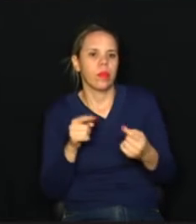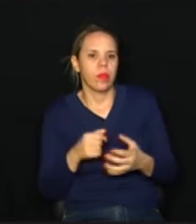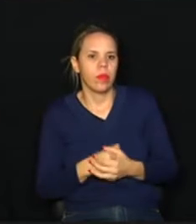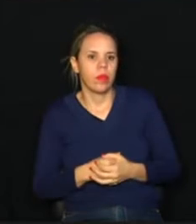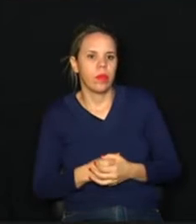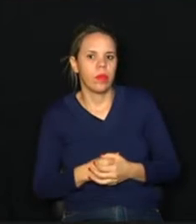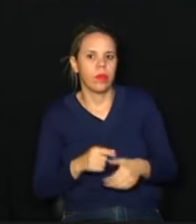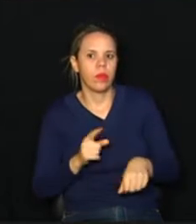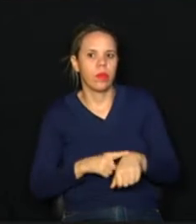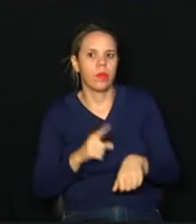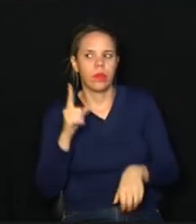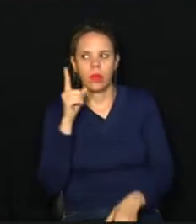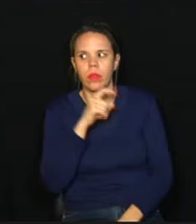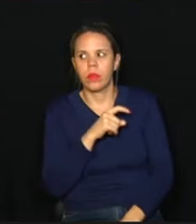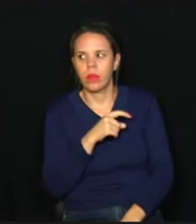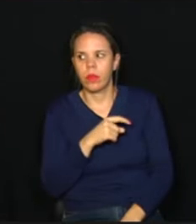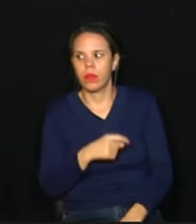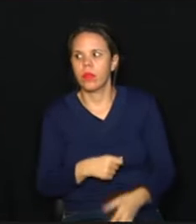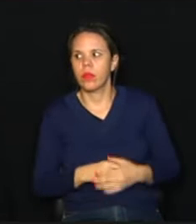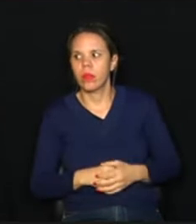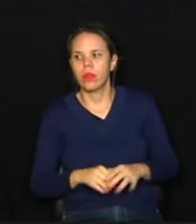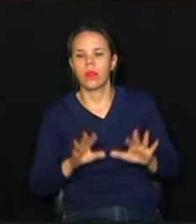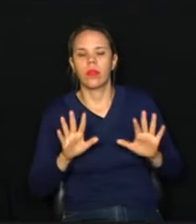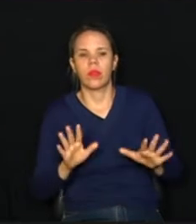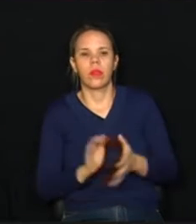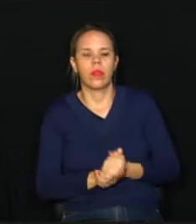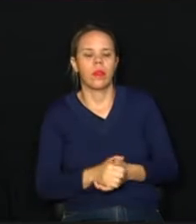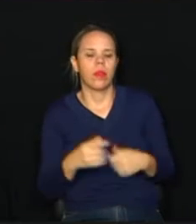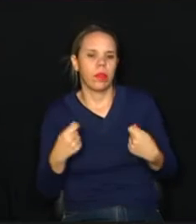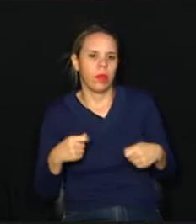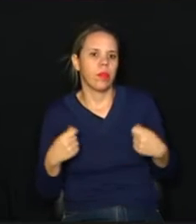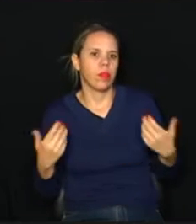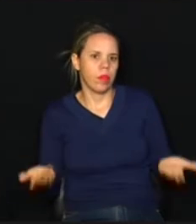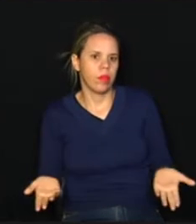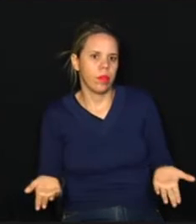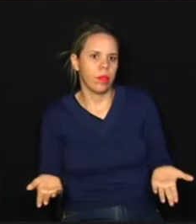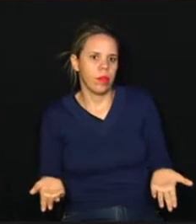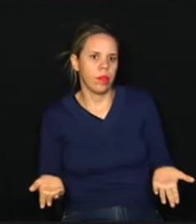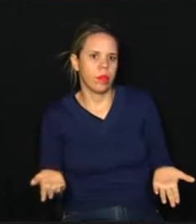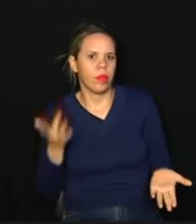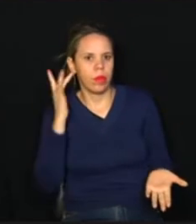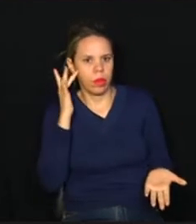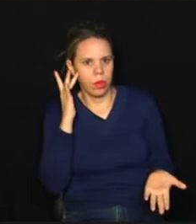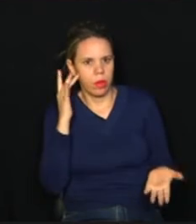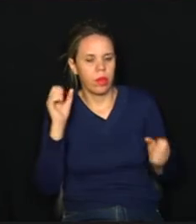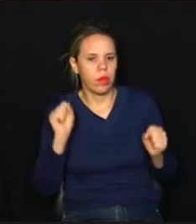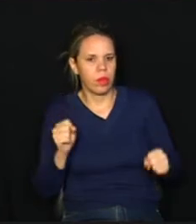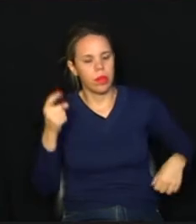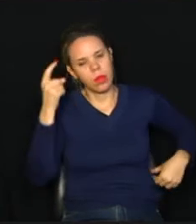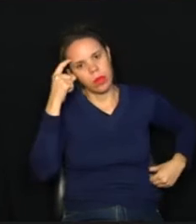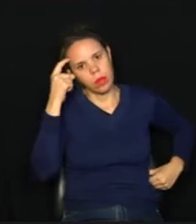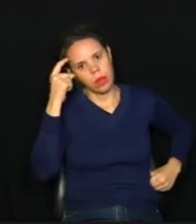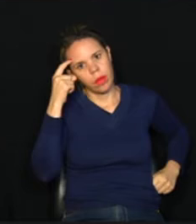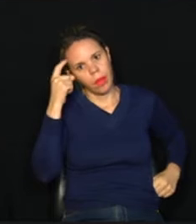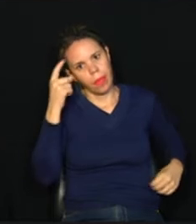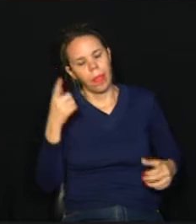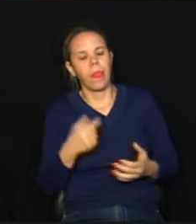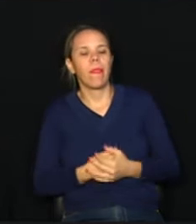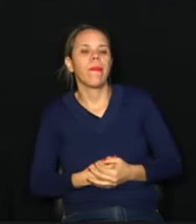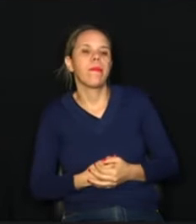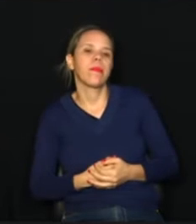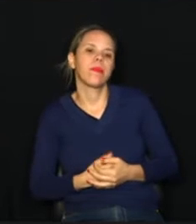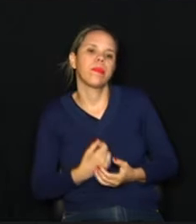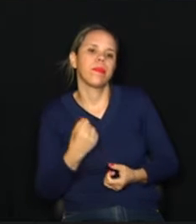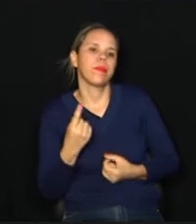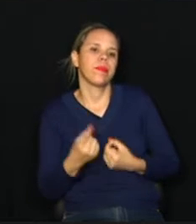Num momento difícil, mas necessário. Eu acho que a gente pode pensar em algumas...